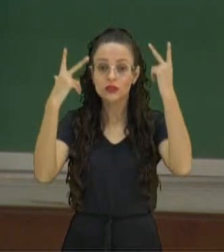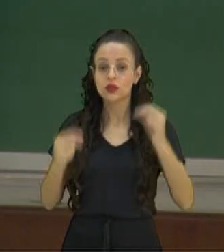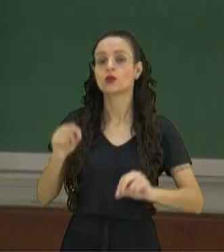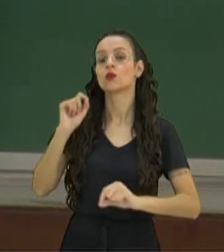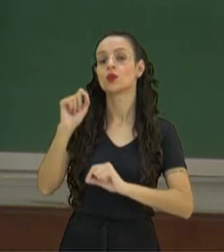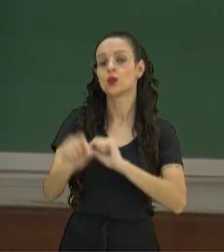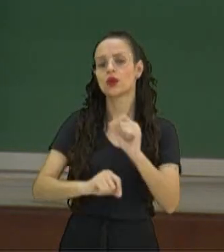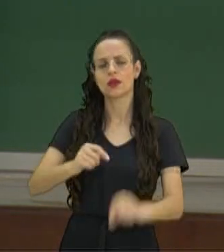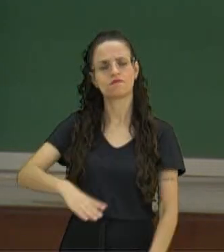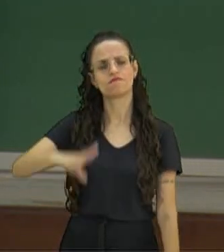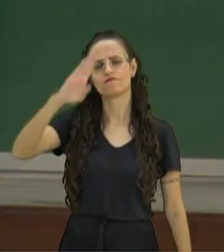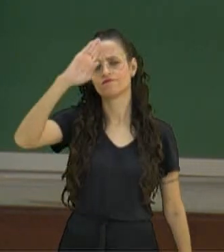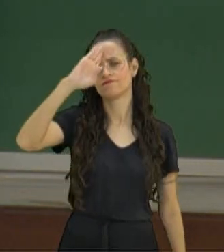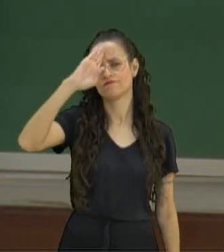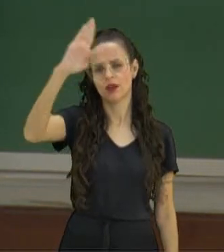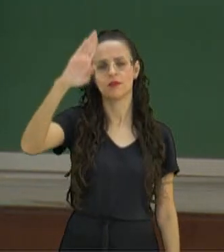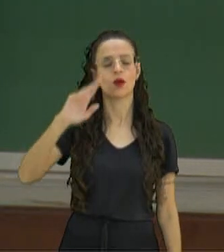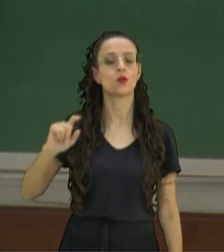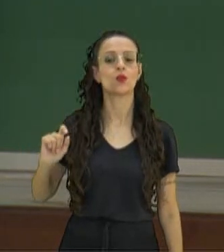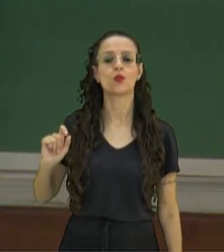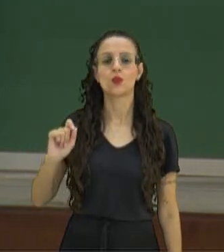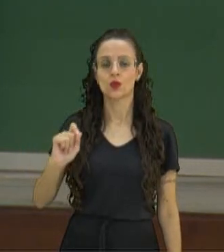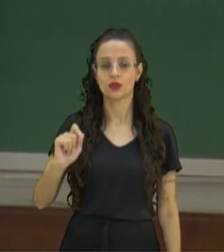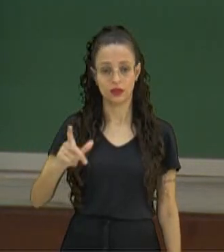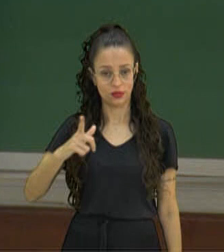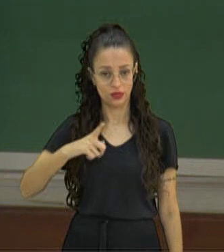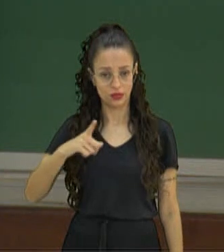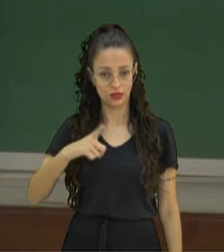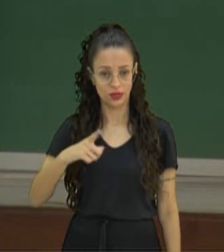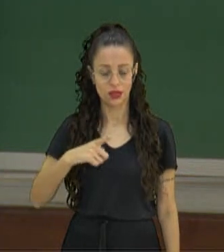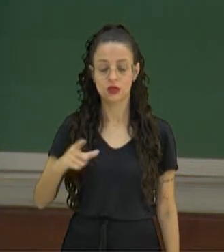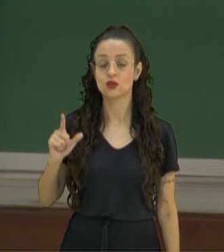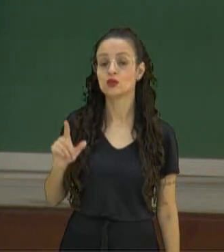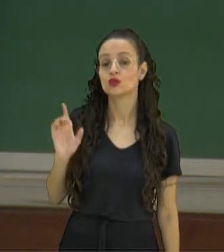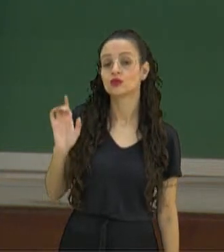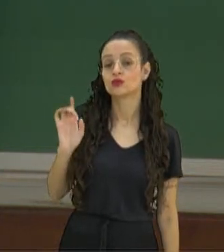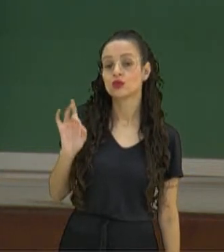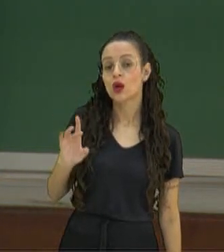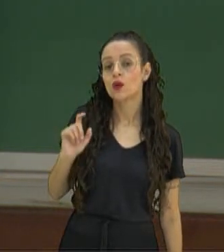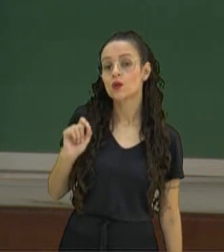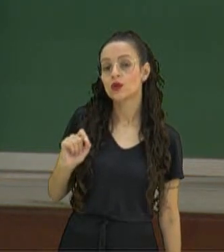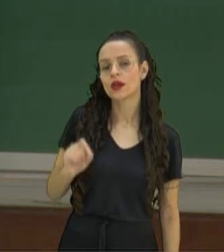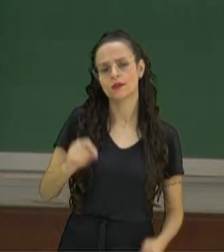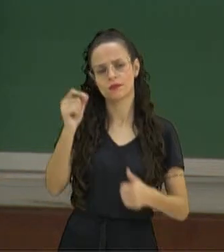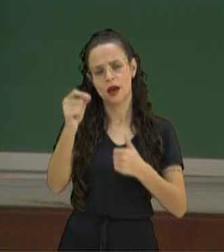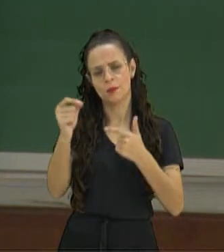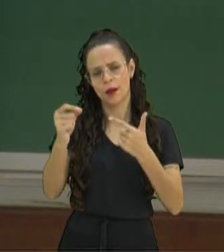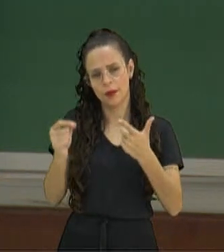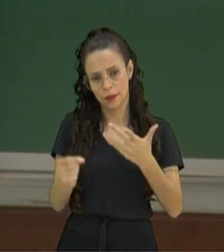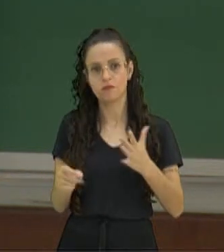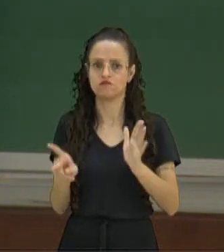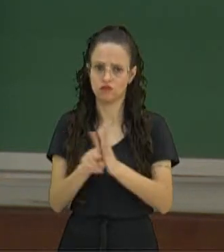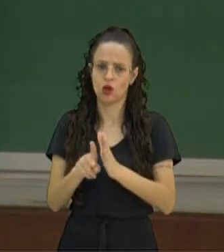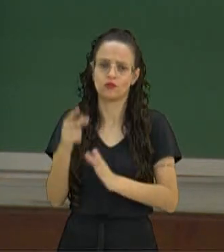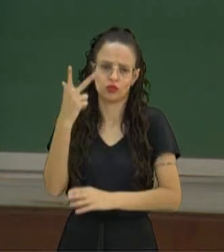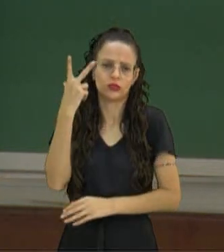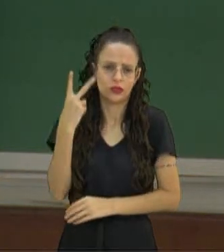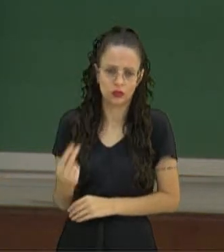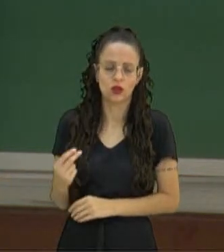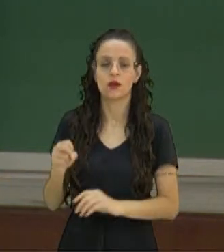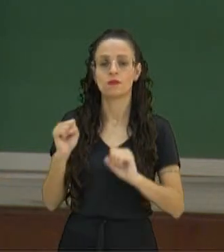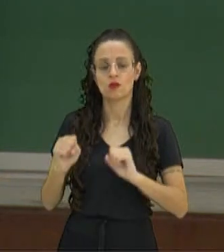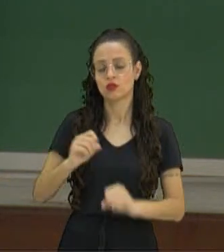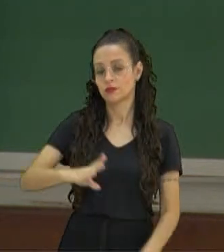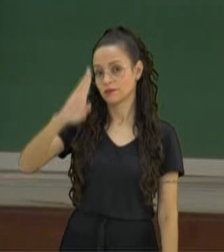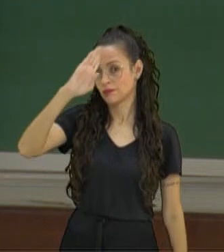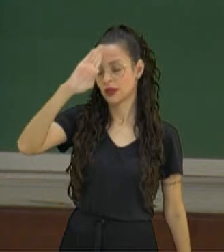a predominância ali, ou a existência somente de elementos naturais, certo? Pode predominar,